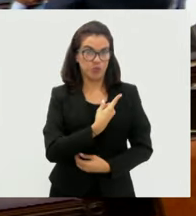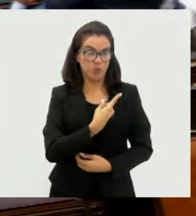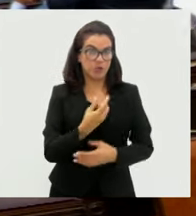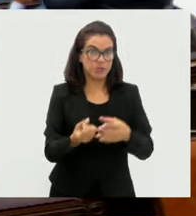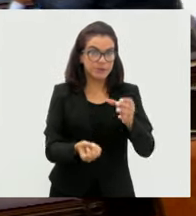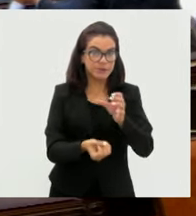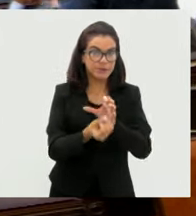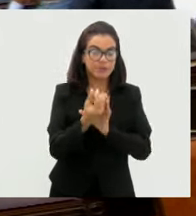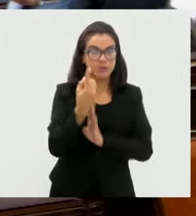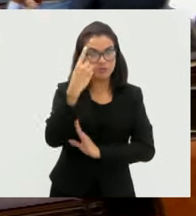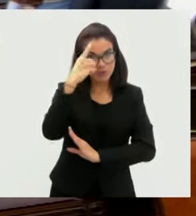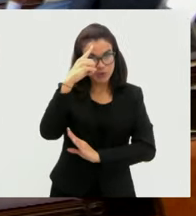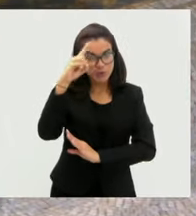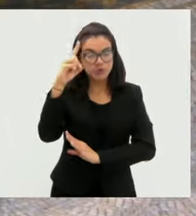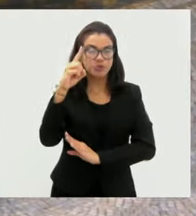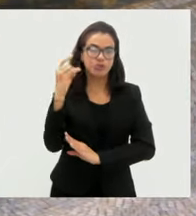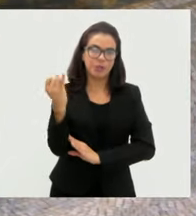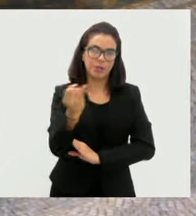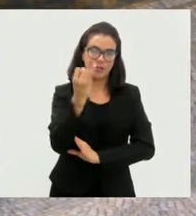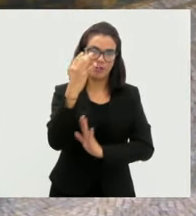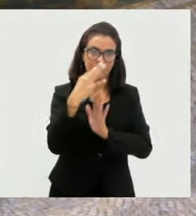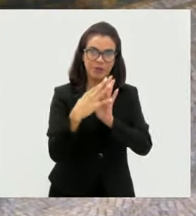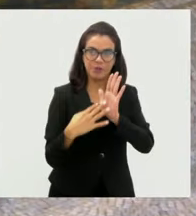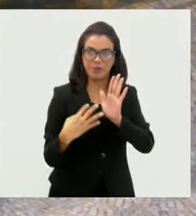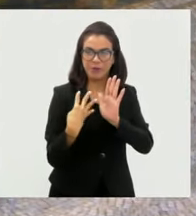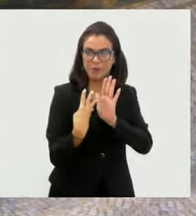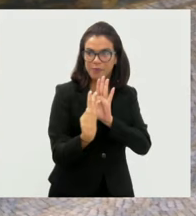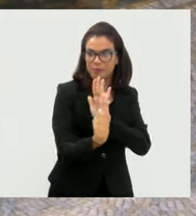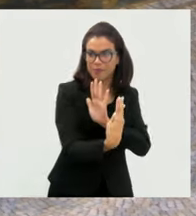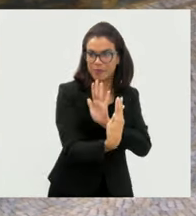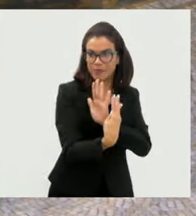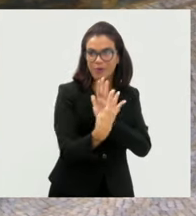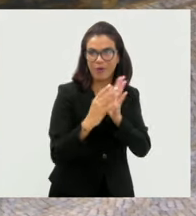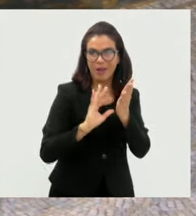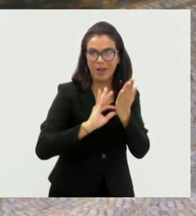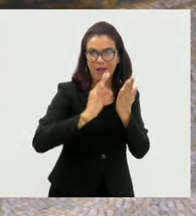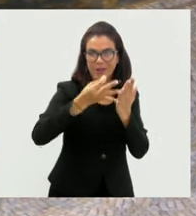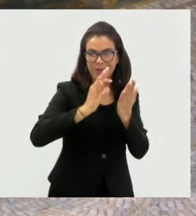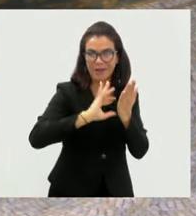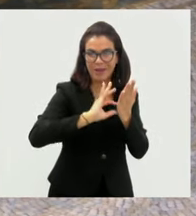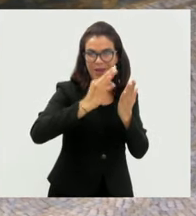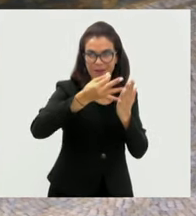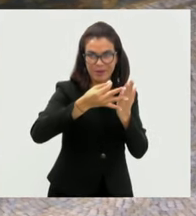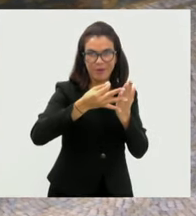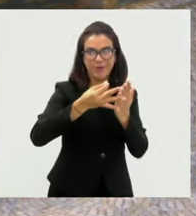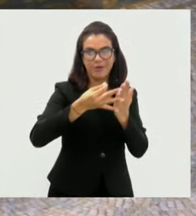tão importante, né, no calendário oficial, exatamente, perdoe-me aqui, telefone,